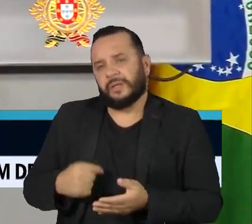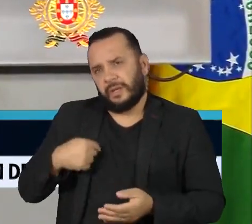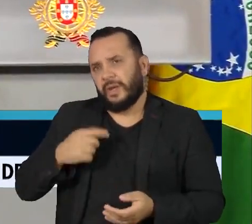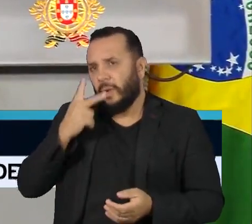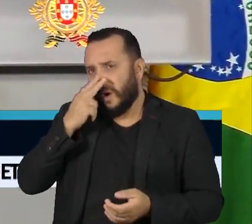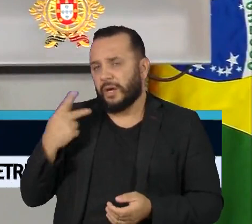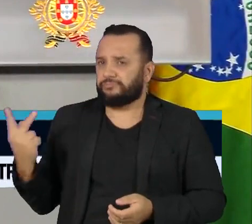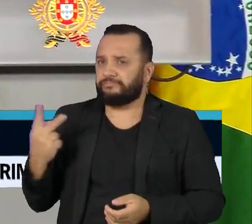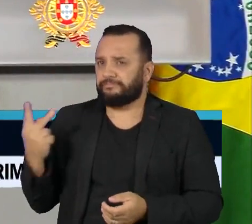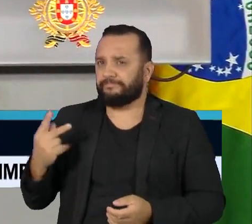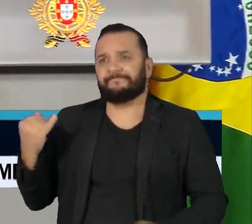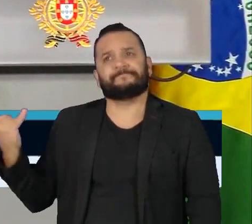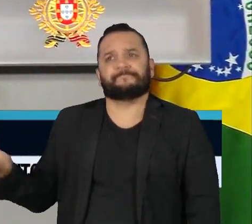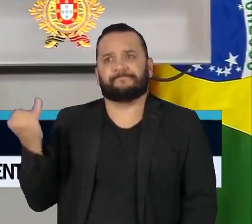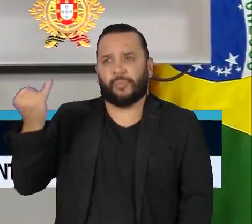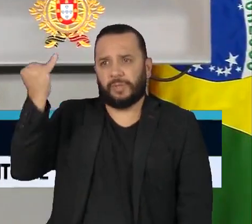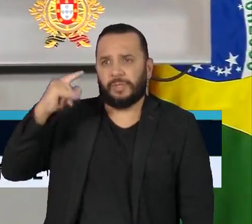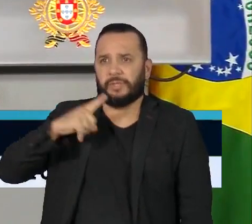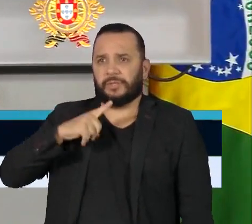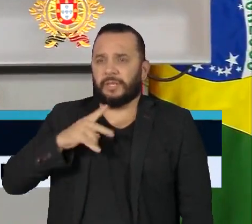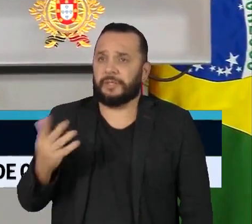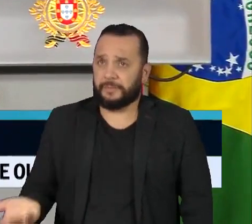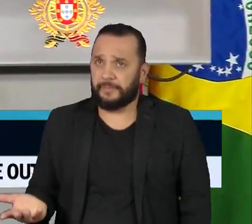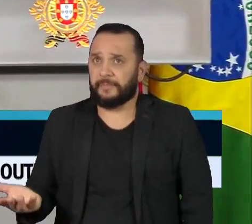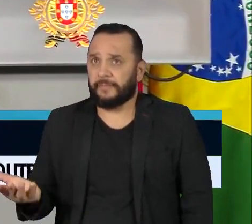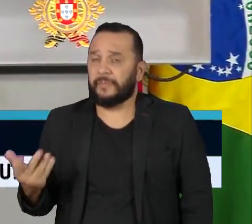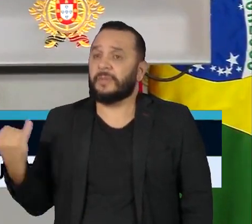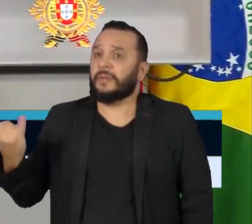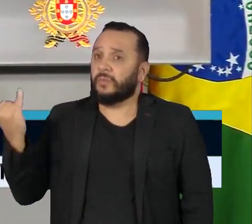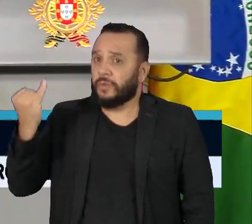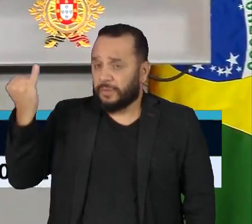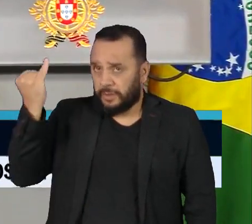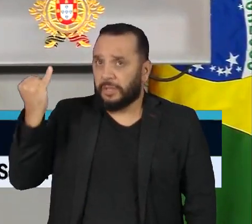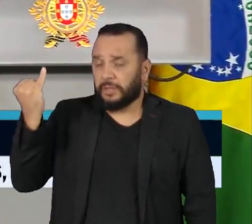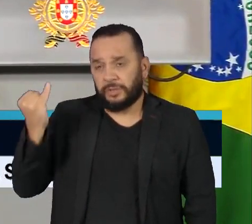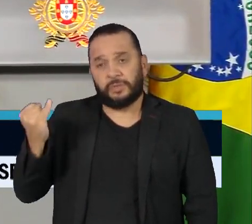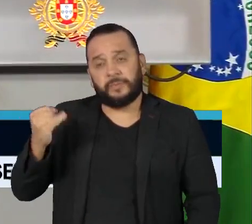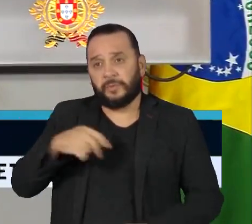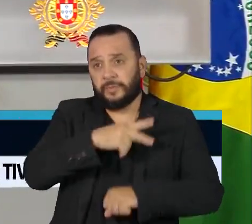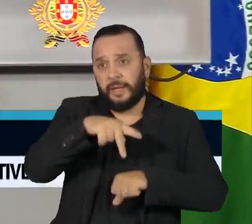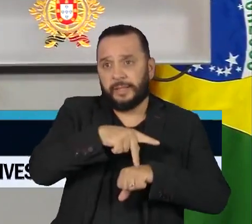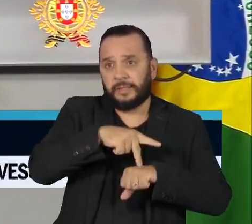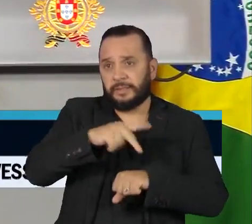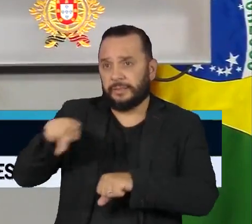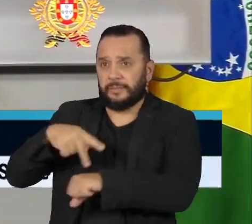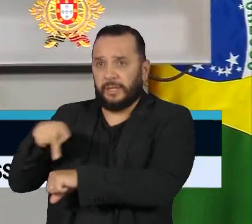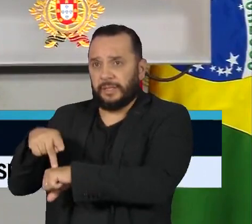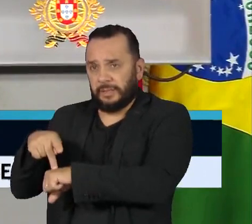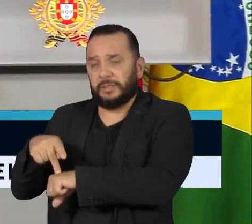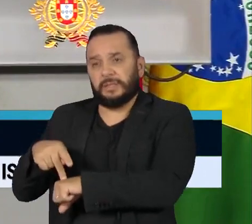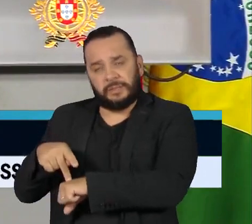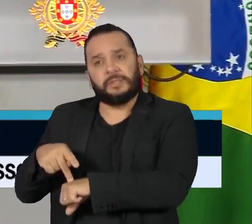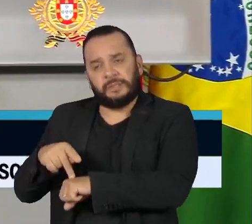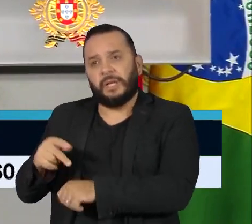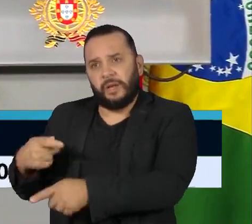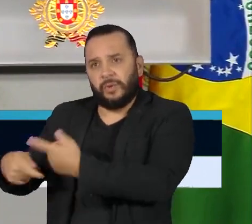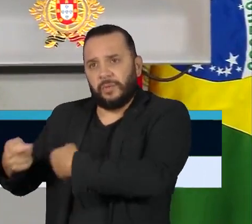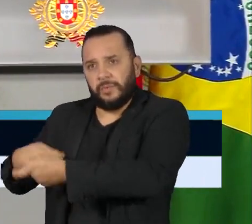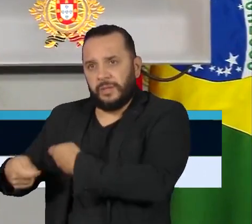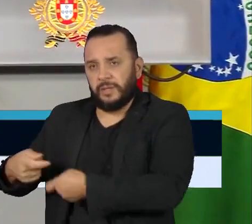tão importante para os dois poderes econômicos